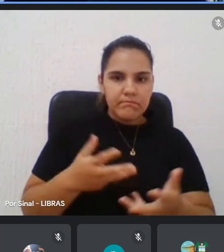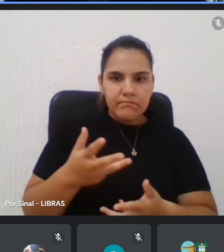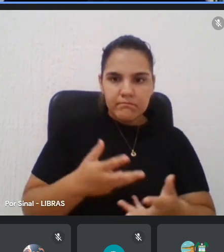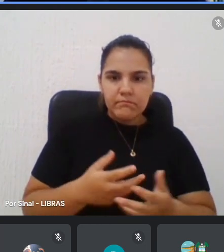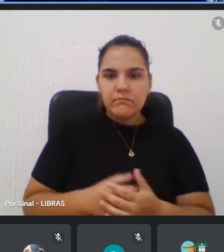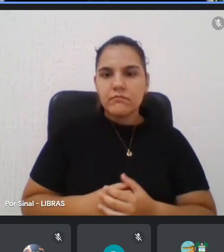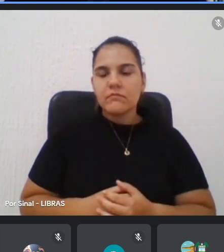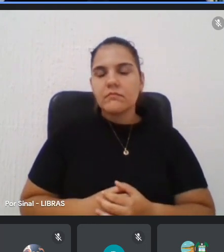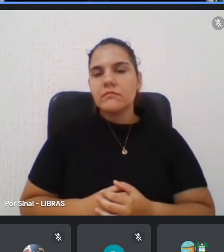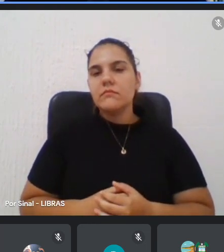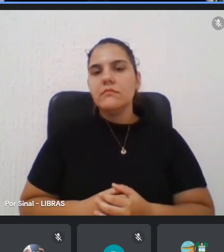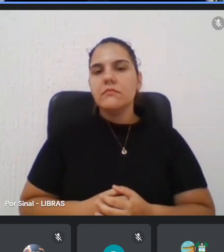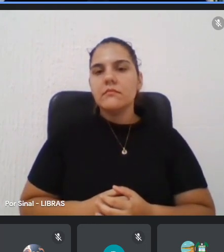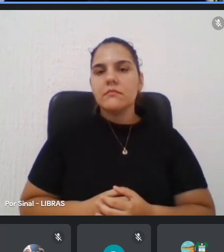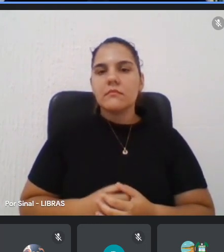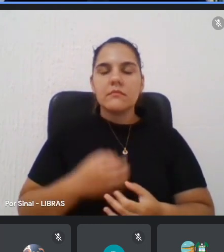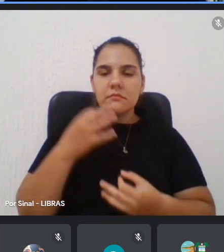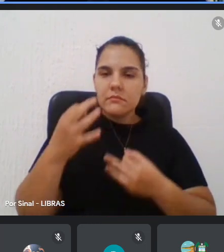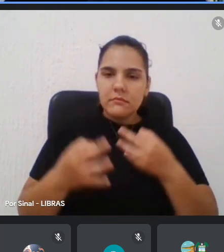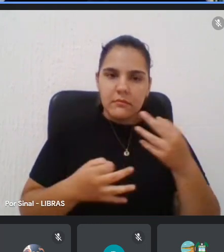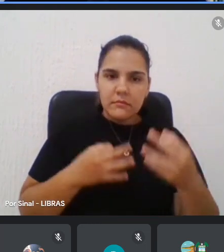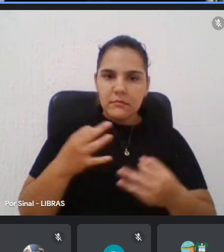sugestões que a gente tem